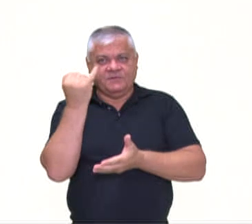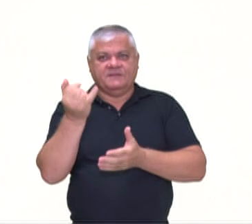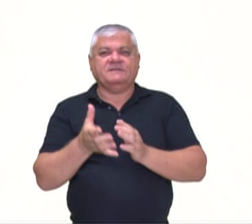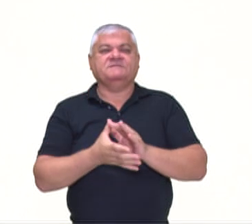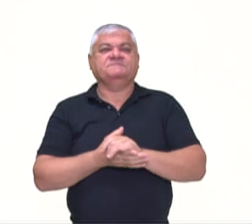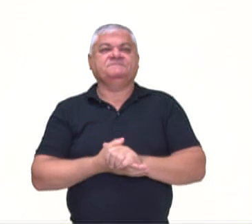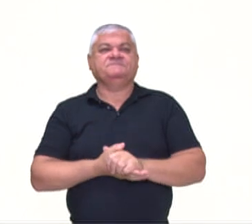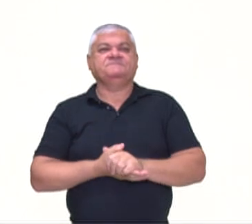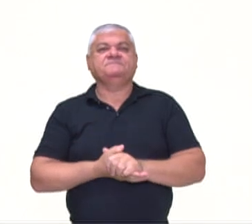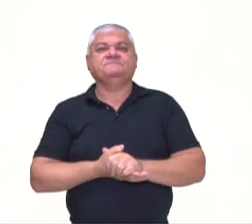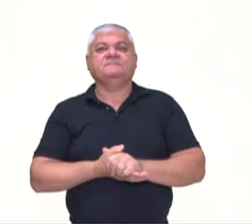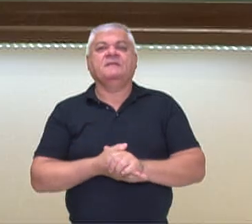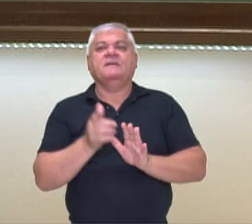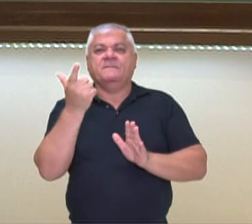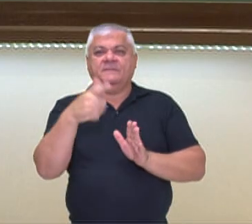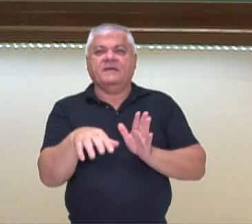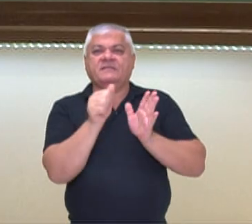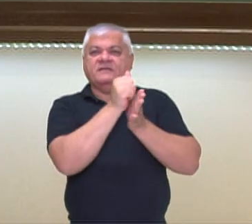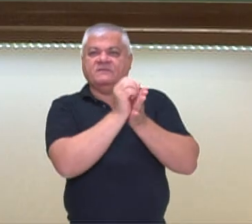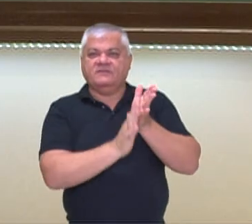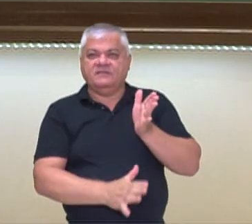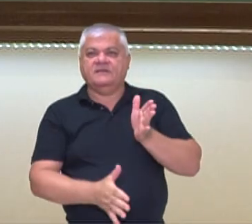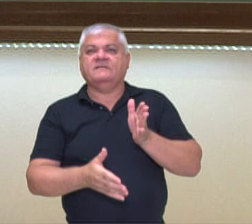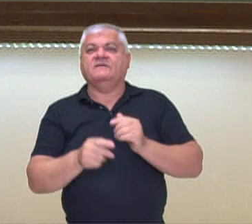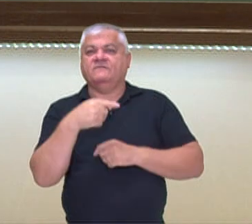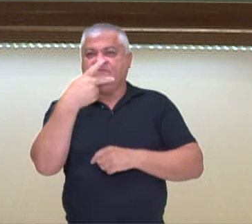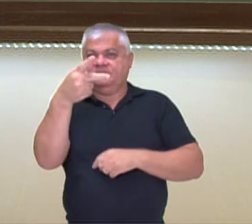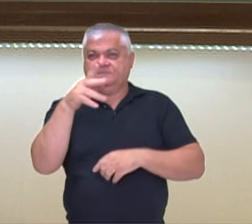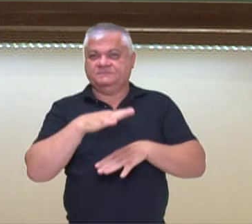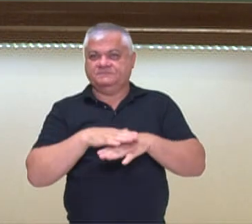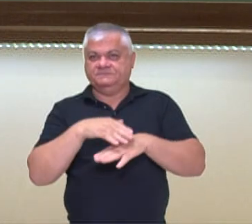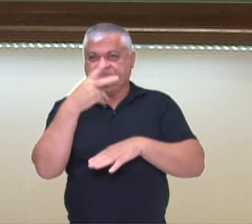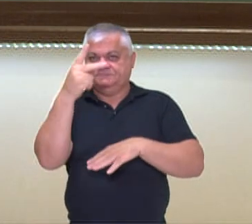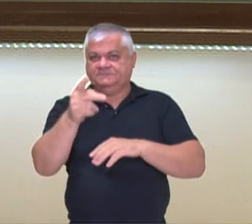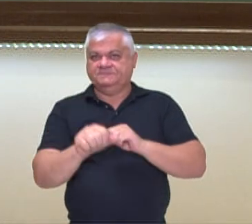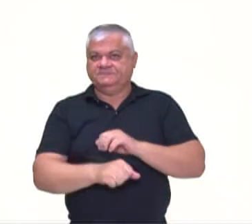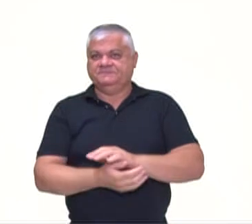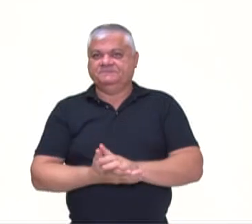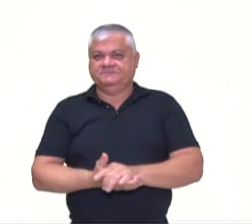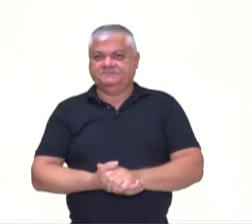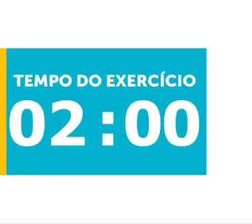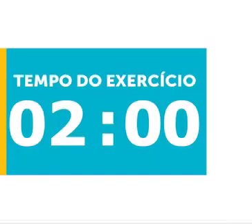estequiométrico, certo? Mais uma questão é com vocês. Aguardo aqui.